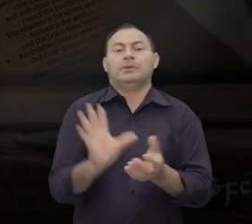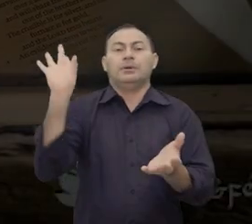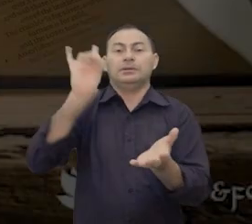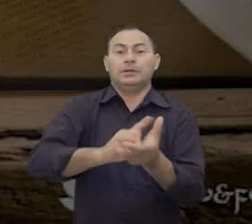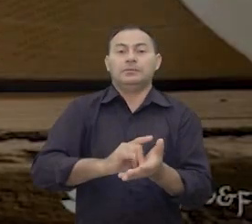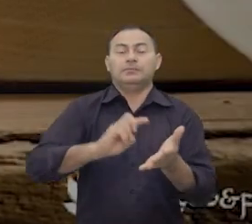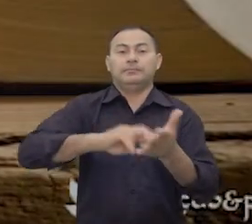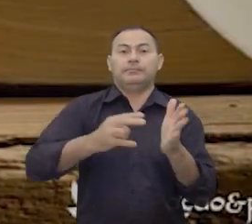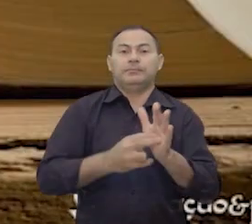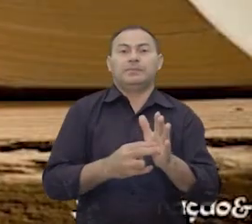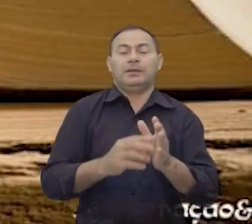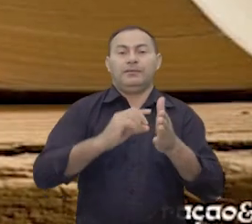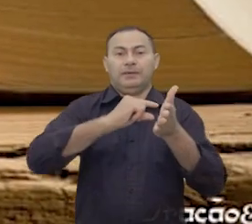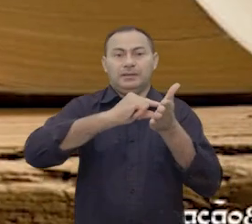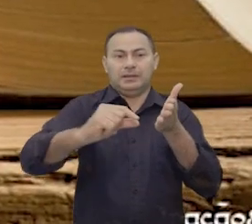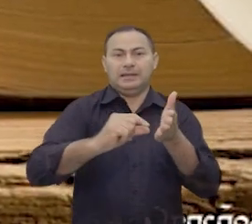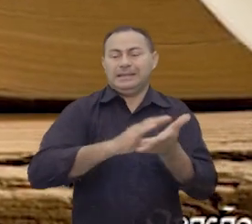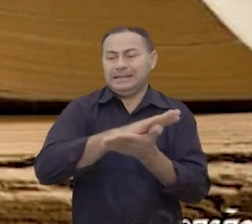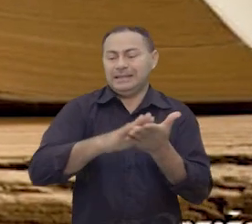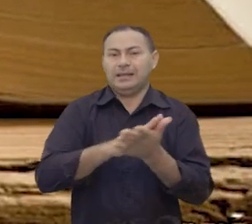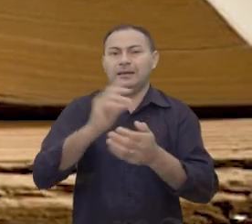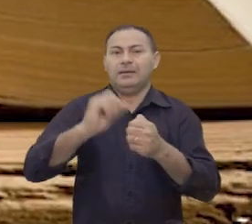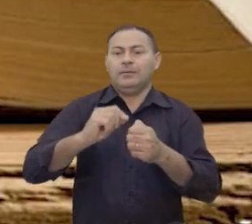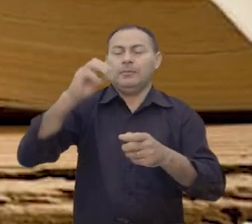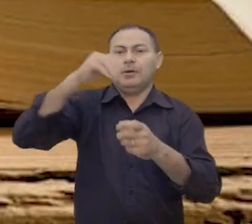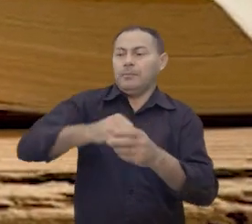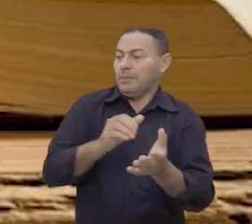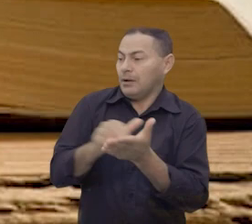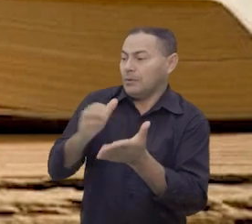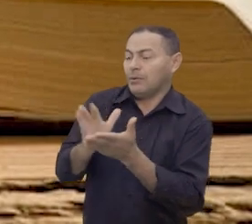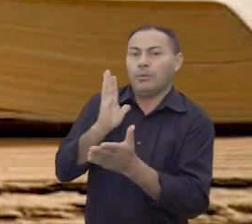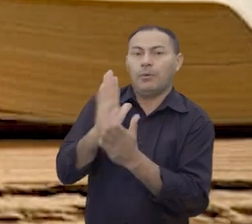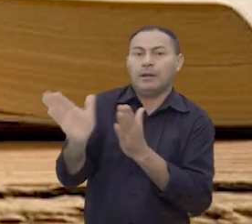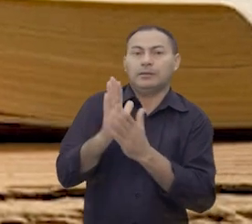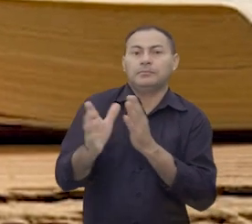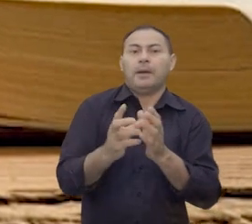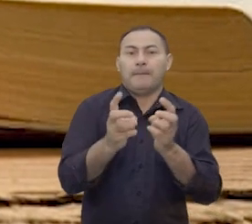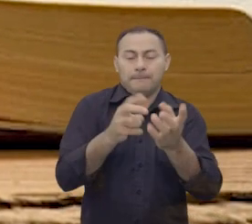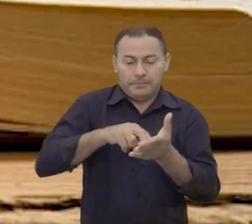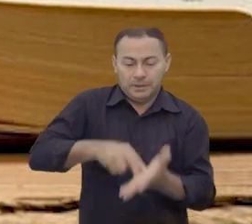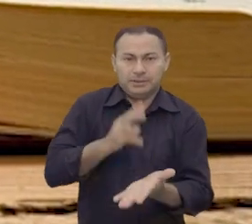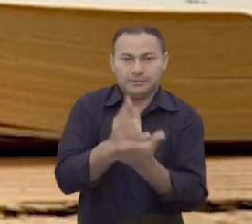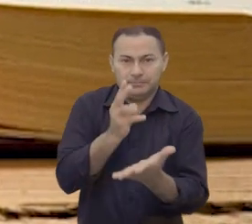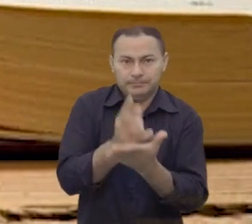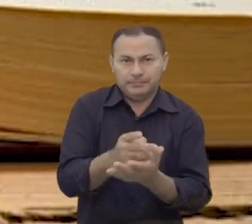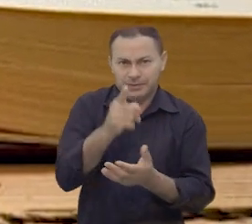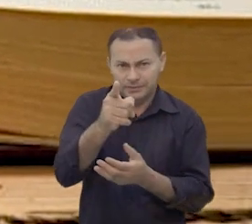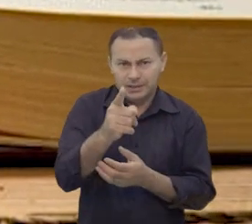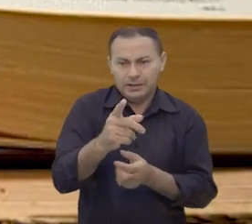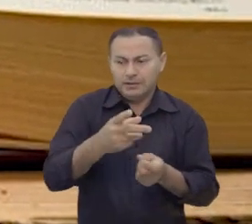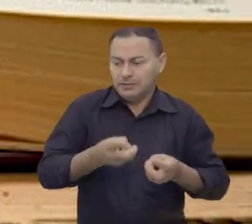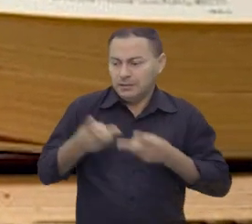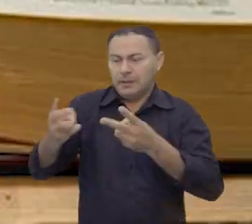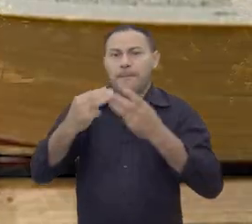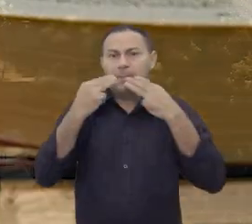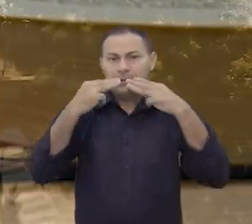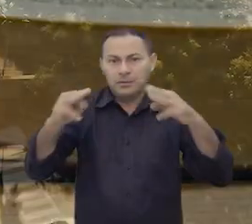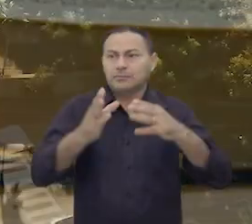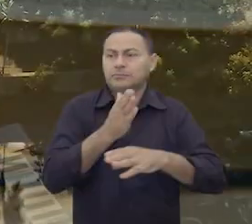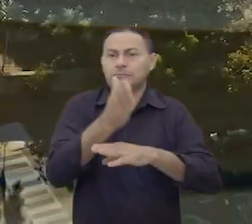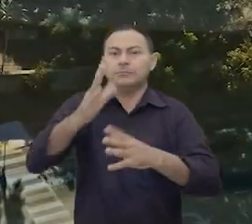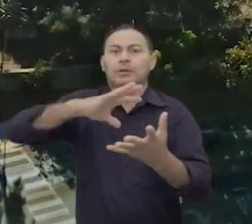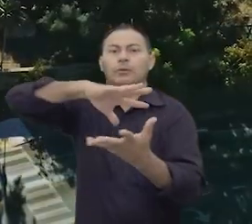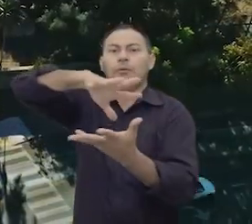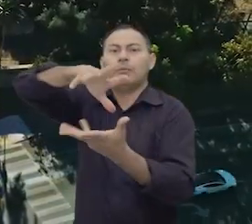No original, o significado desse versículo é: ninguém vai pô-los para correr, eles vão persistir. Se você visitasse